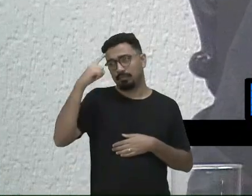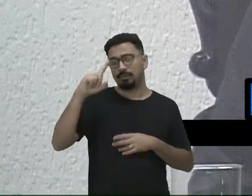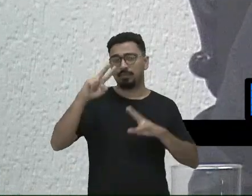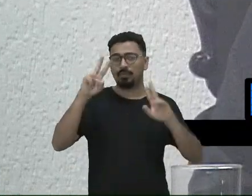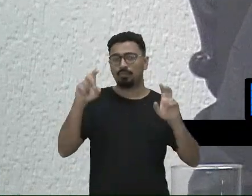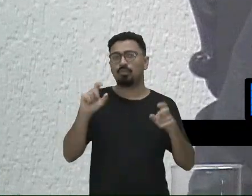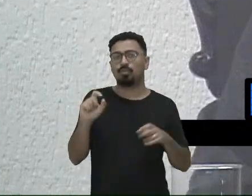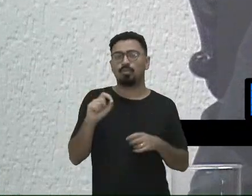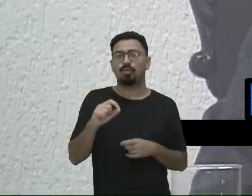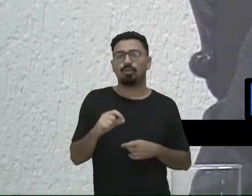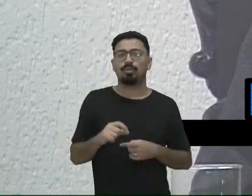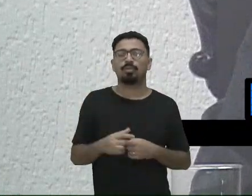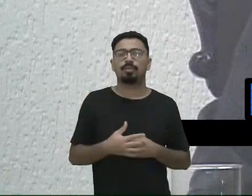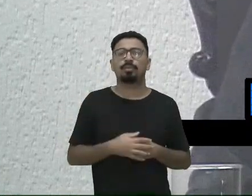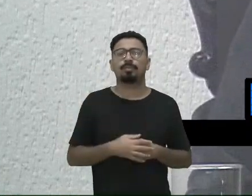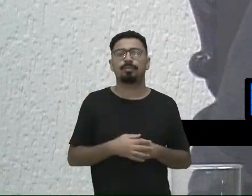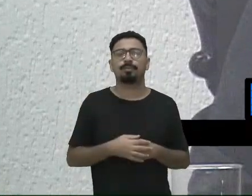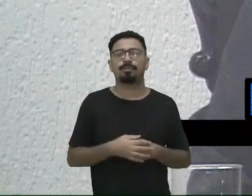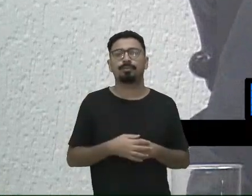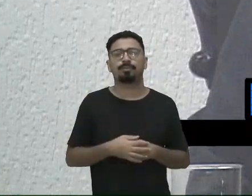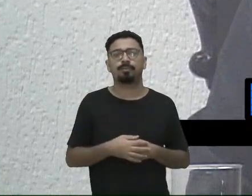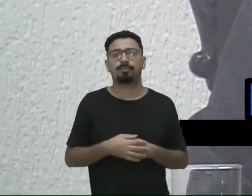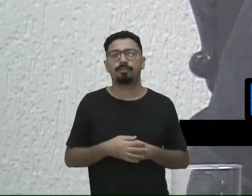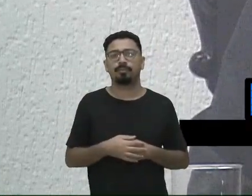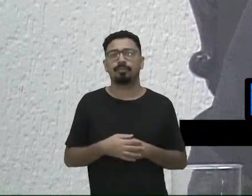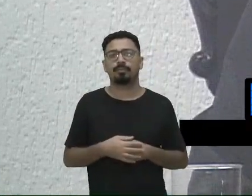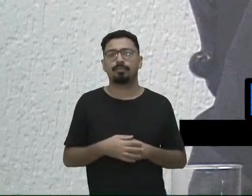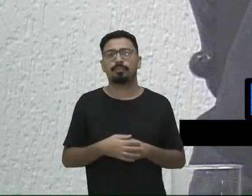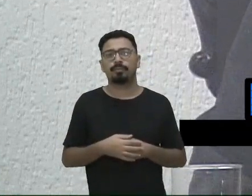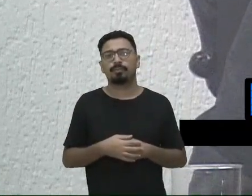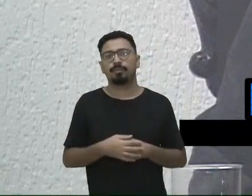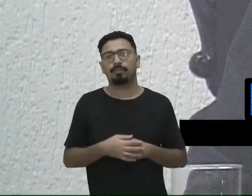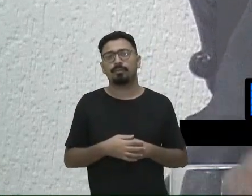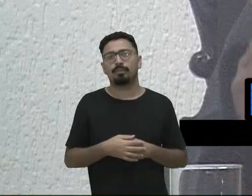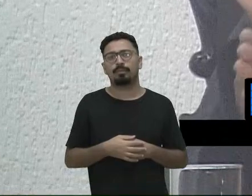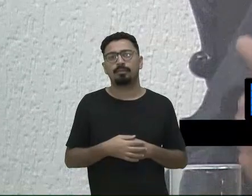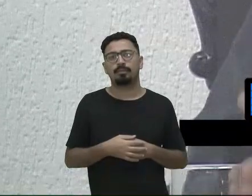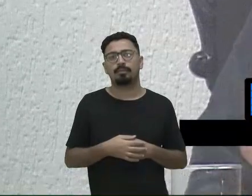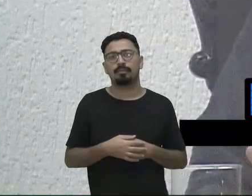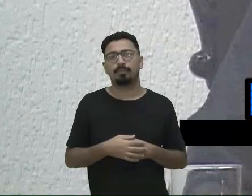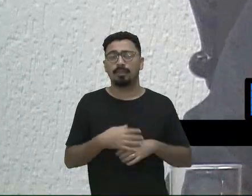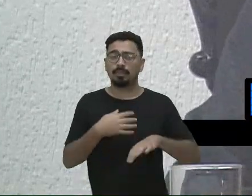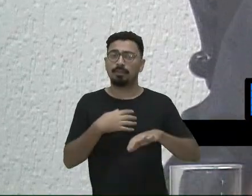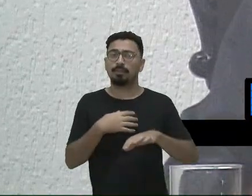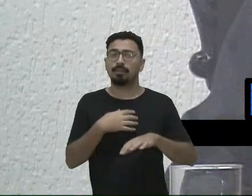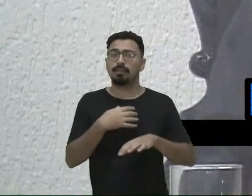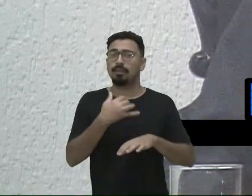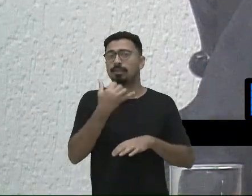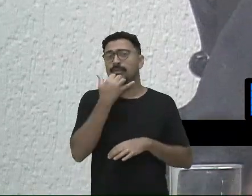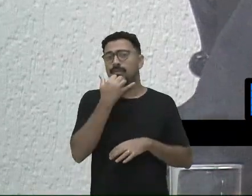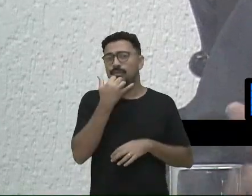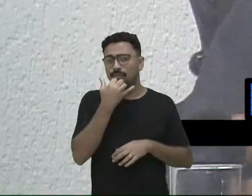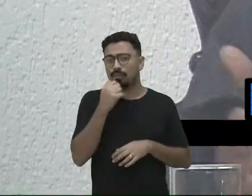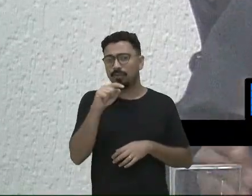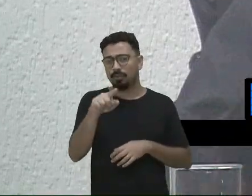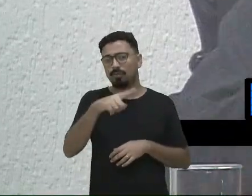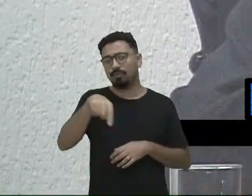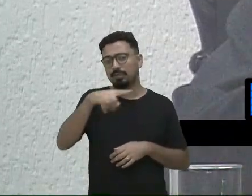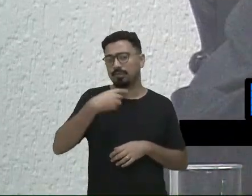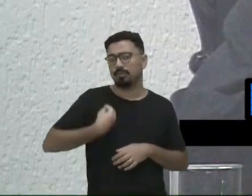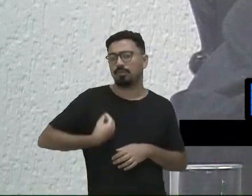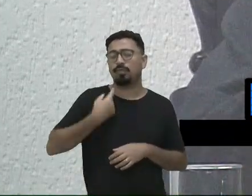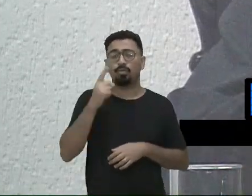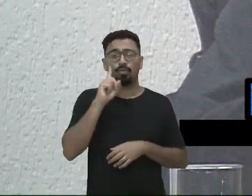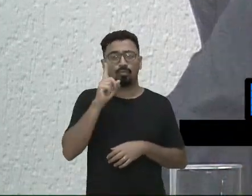de que lugar a gente ouve essas falas. Sinto muito pelo que vocês passaram e pelo que vocês passam cotidianamente na